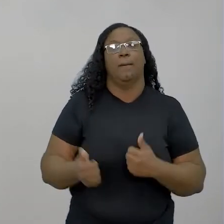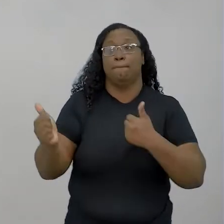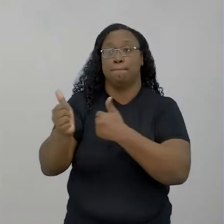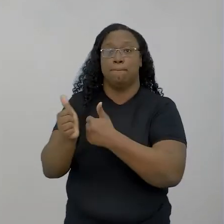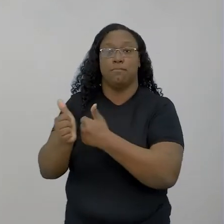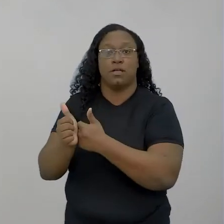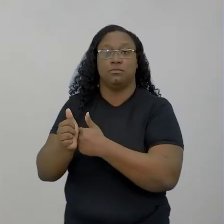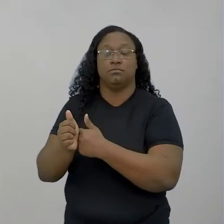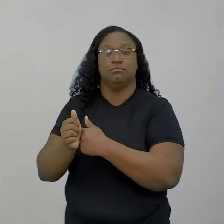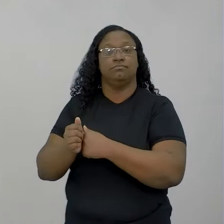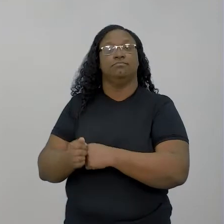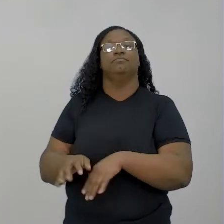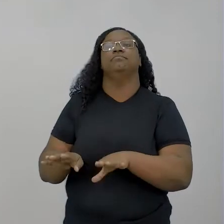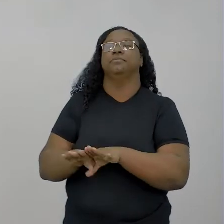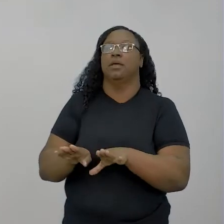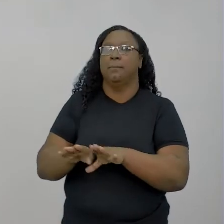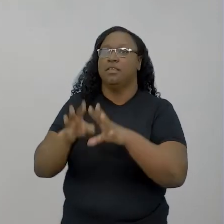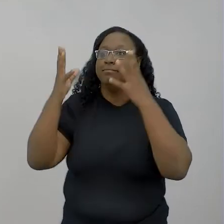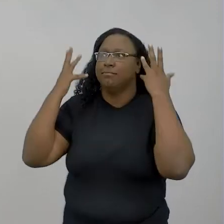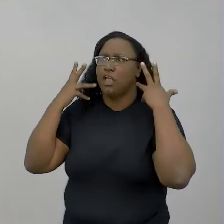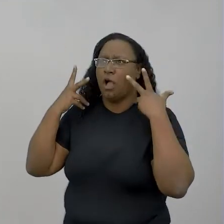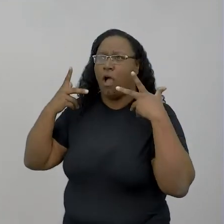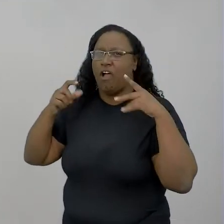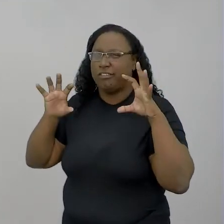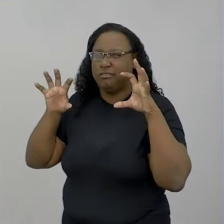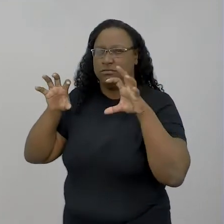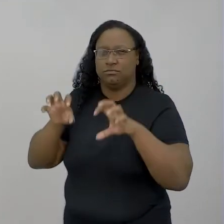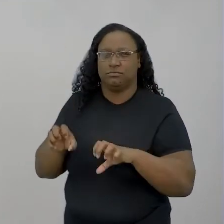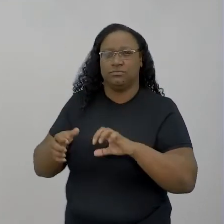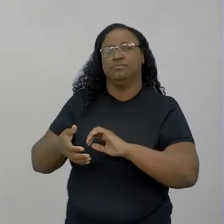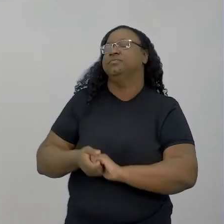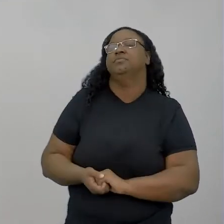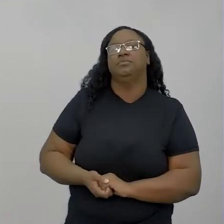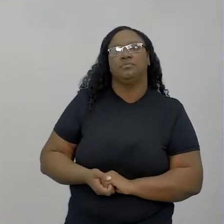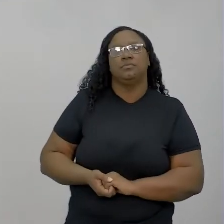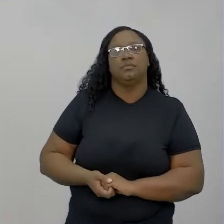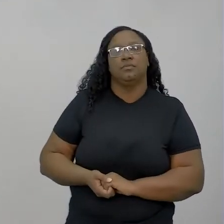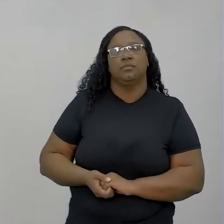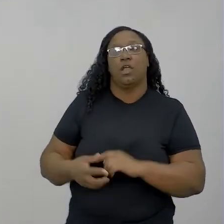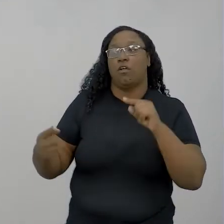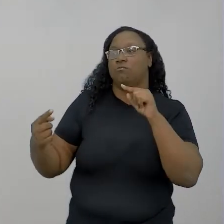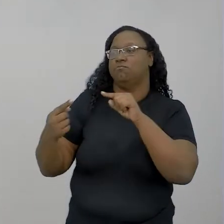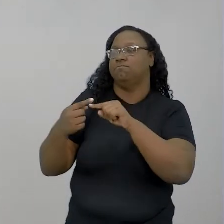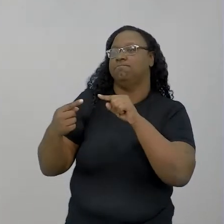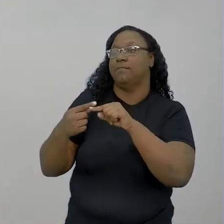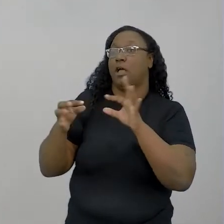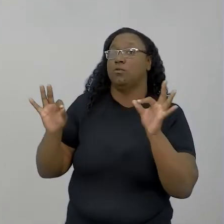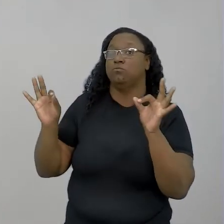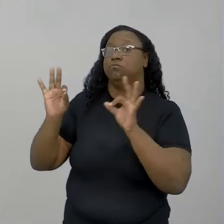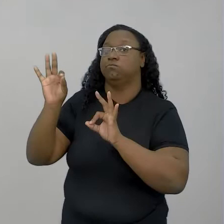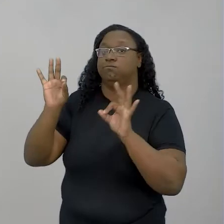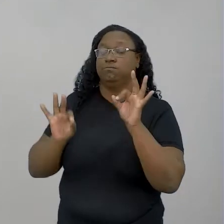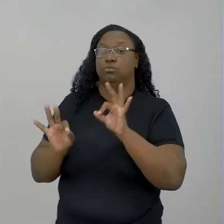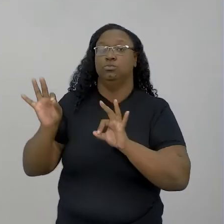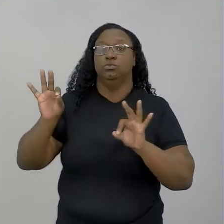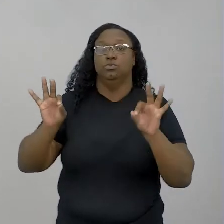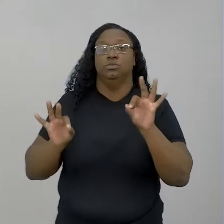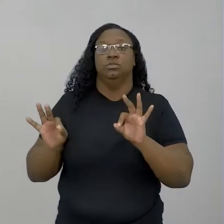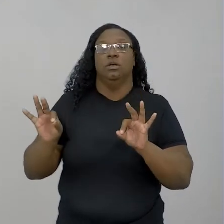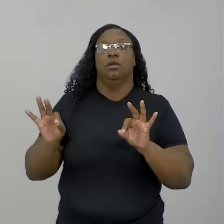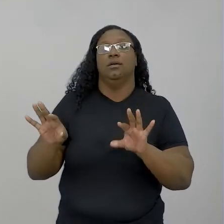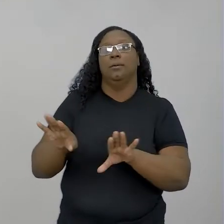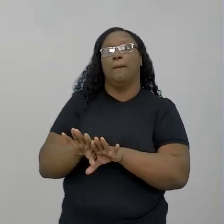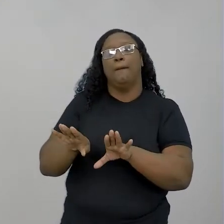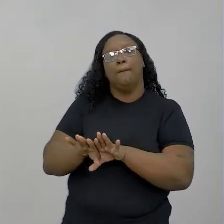em contato com animais selvagens ou ainda que entre em contato com mosquitos e também com